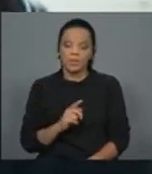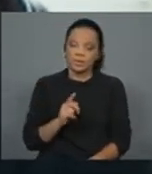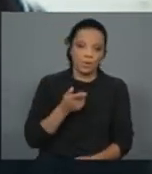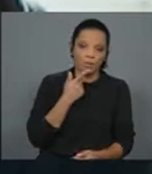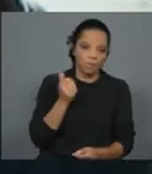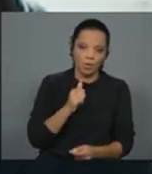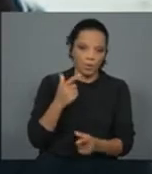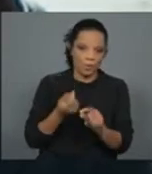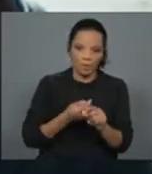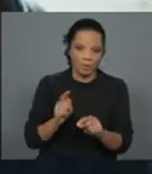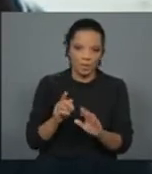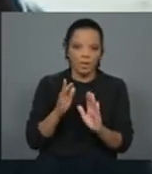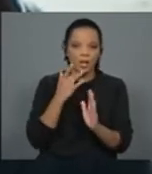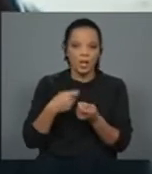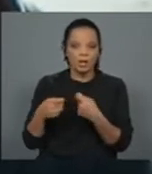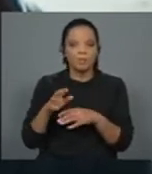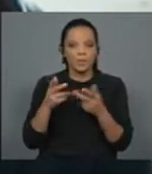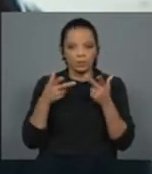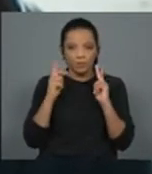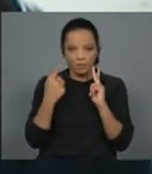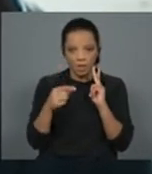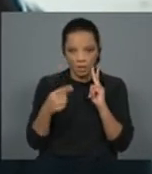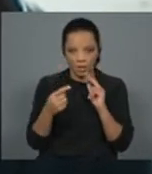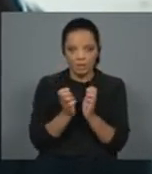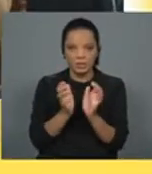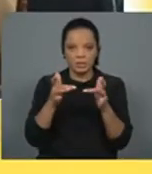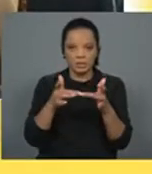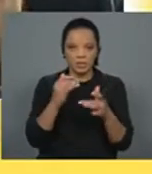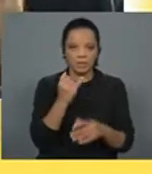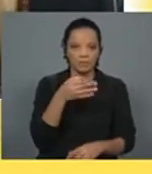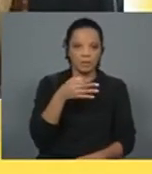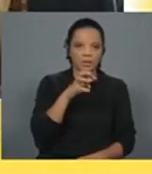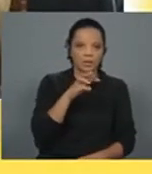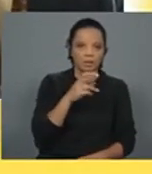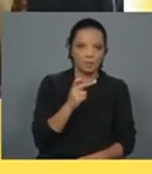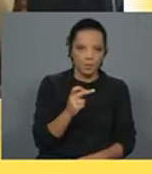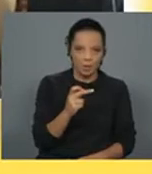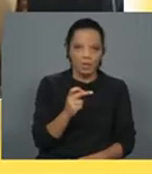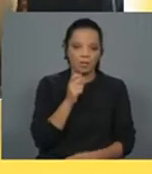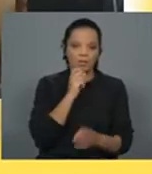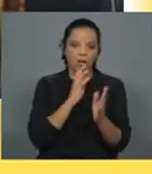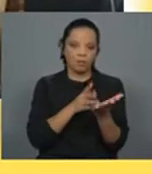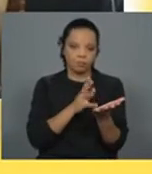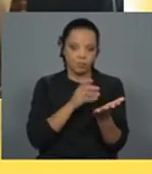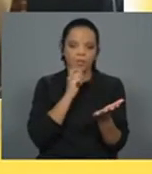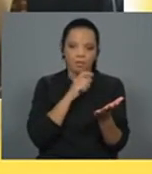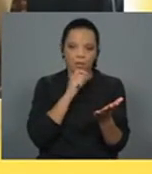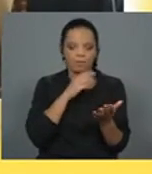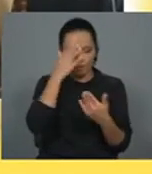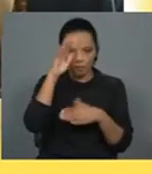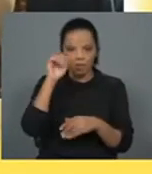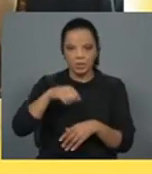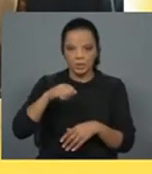podem, mas está disponível, está no site do IPMA, portanto, está disponível uma versão e-book. Sim, sim,